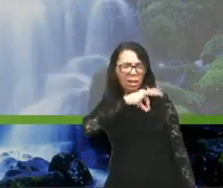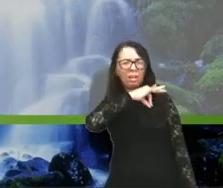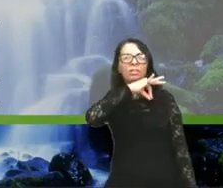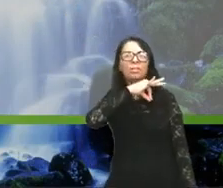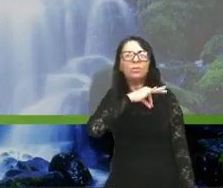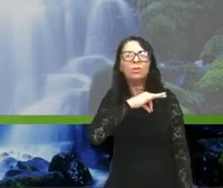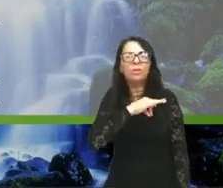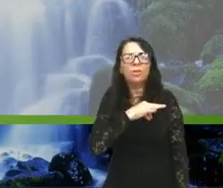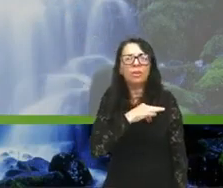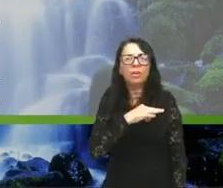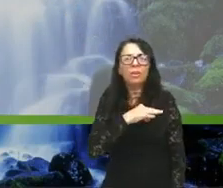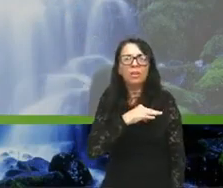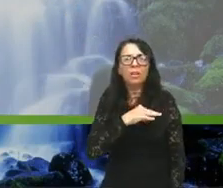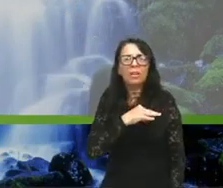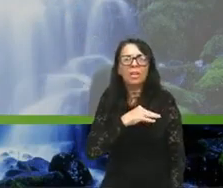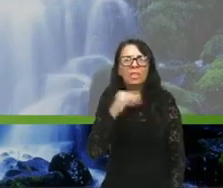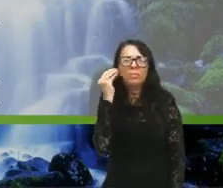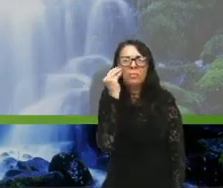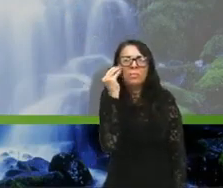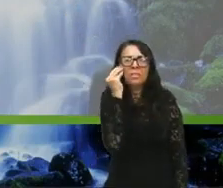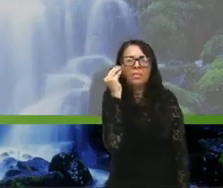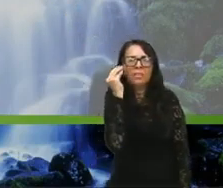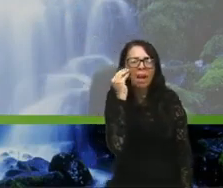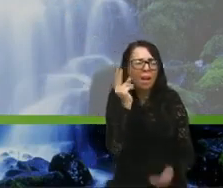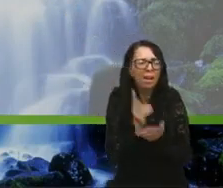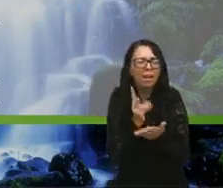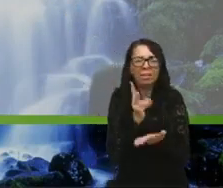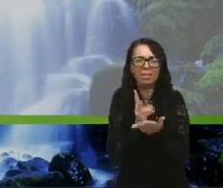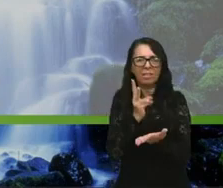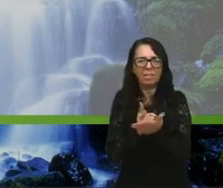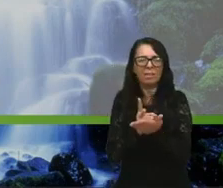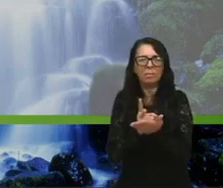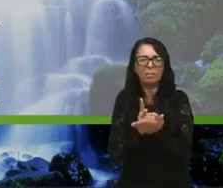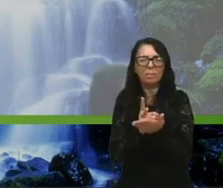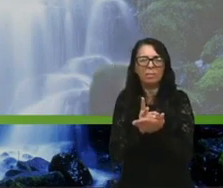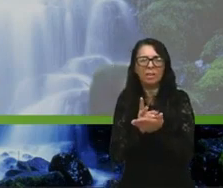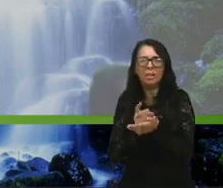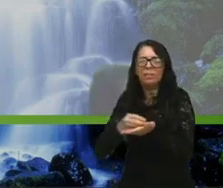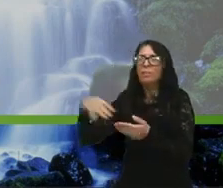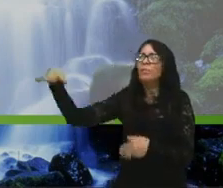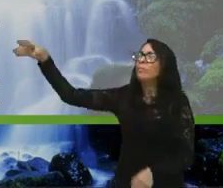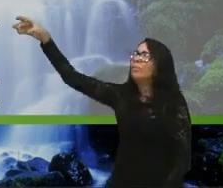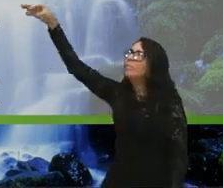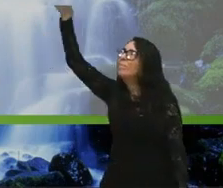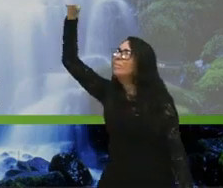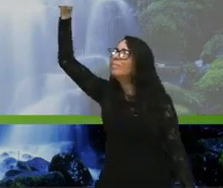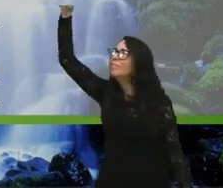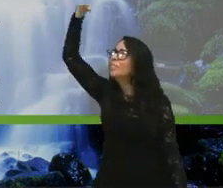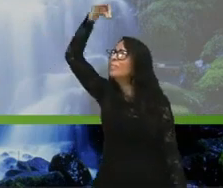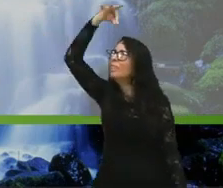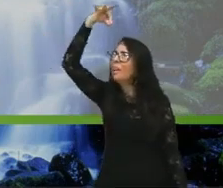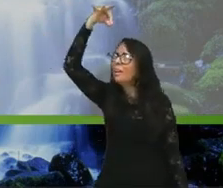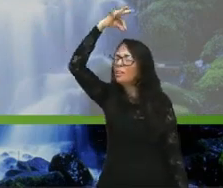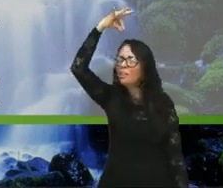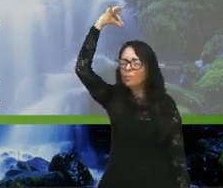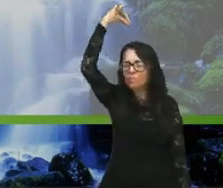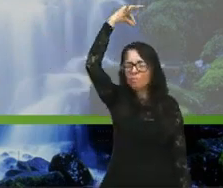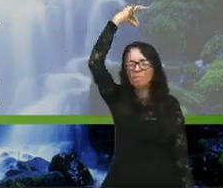caráter de Deus, o amor, a bondade, a longanimidade, o domínio próprio. Para quando você